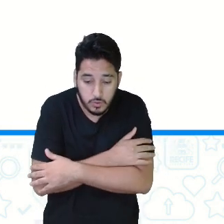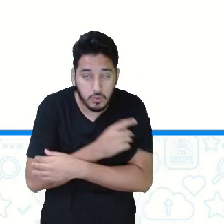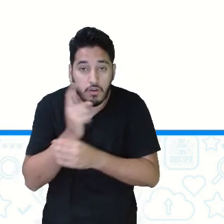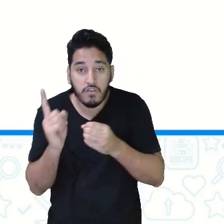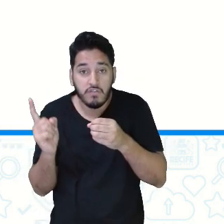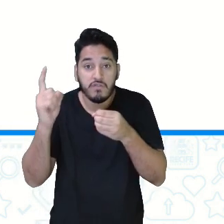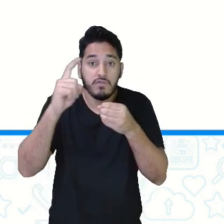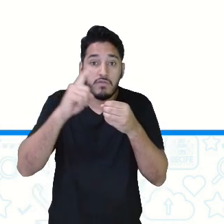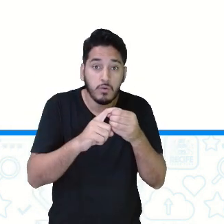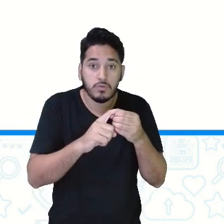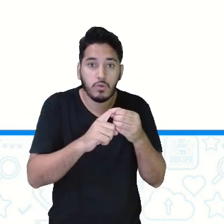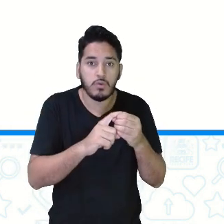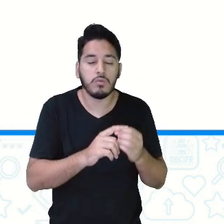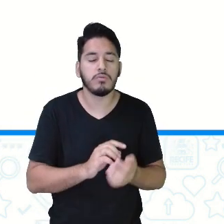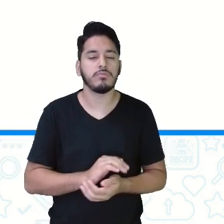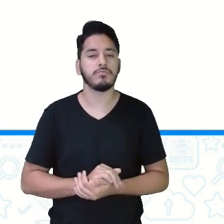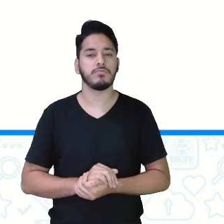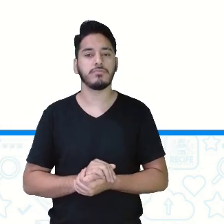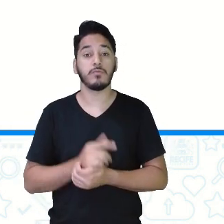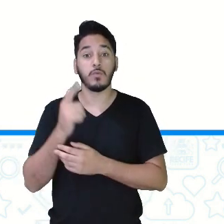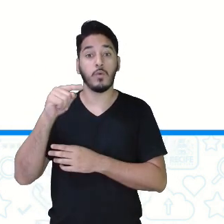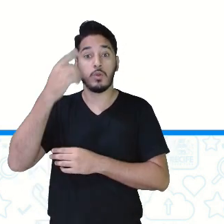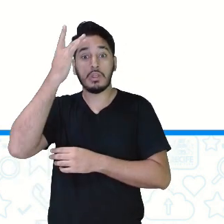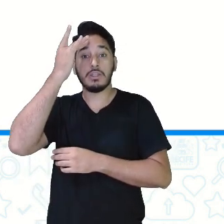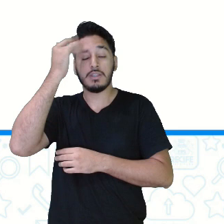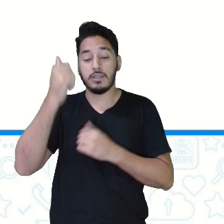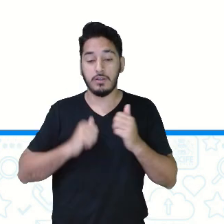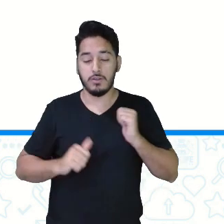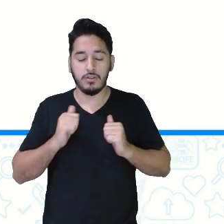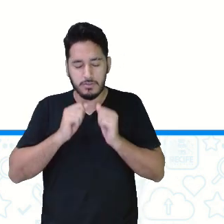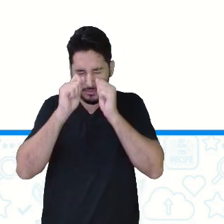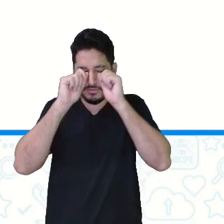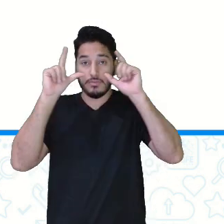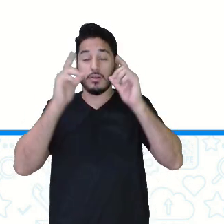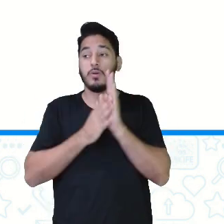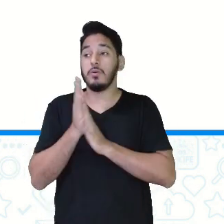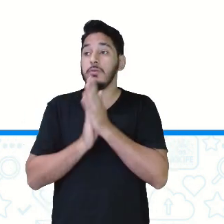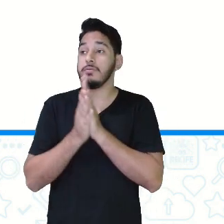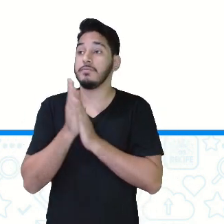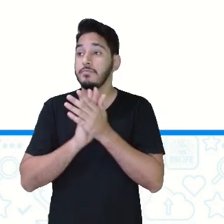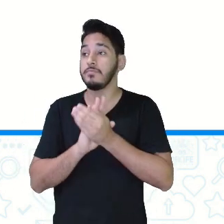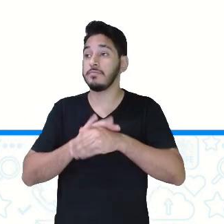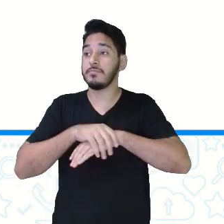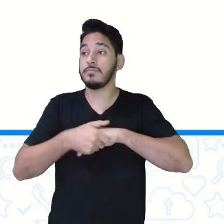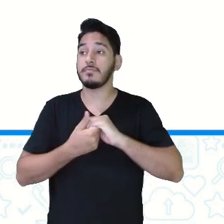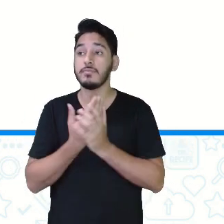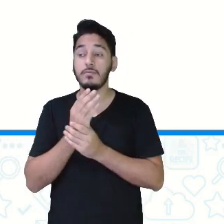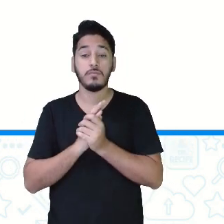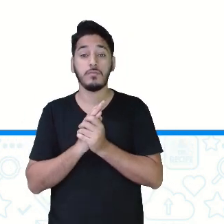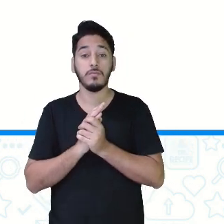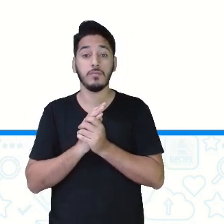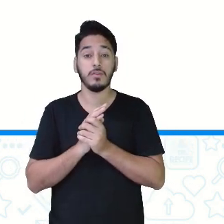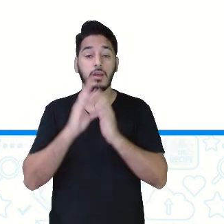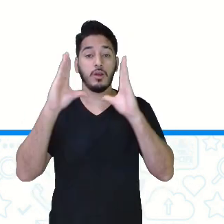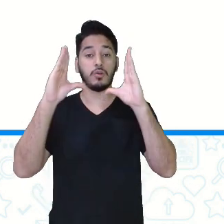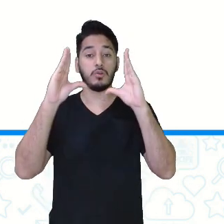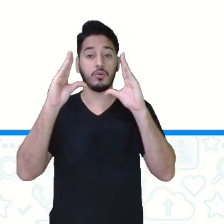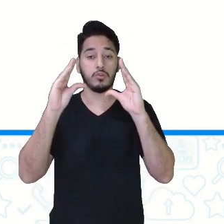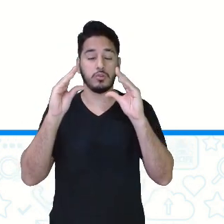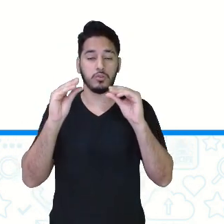dia seguinte foi de grande ansiedade, mas, inicialmente, a noite chegou para